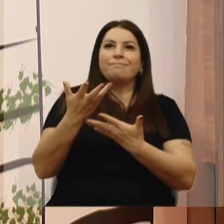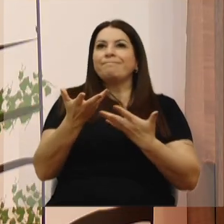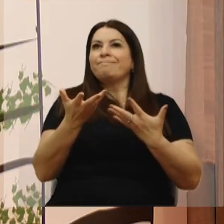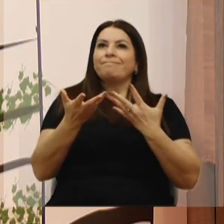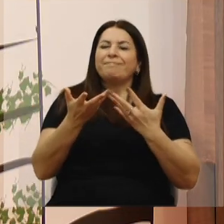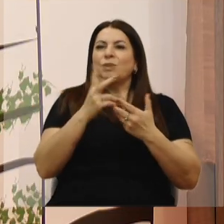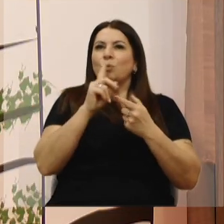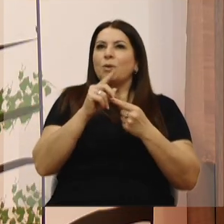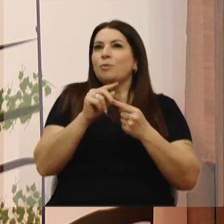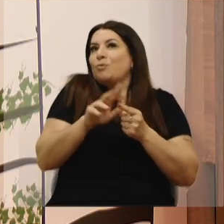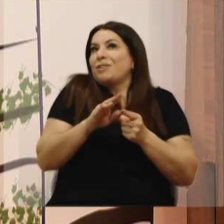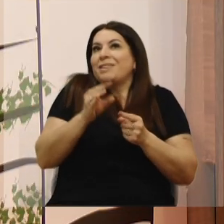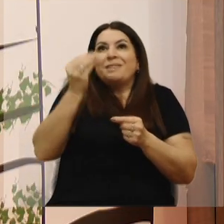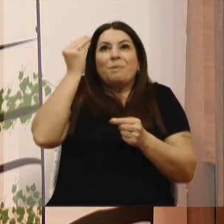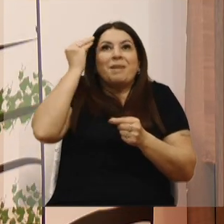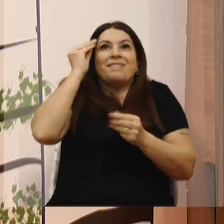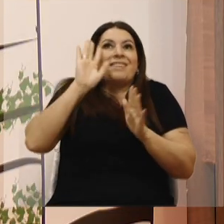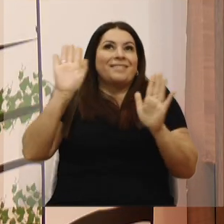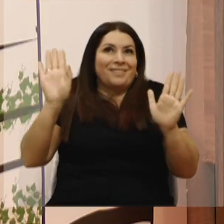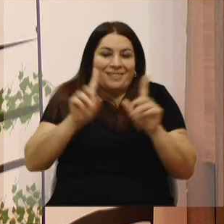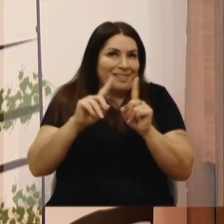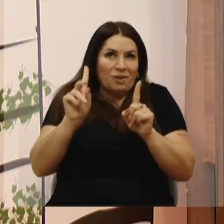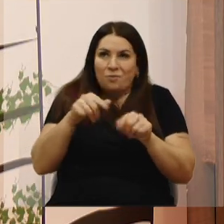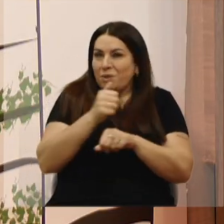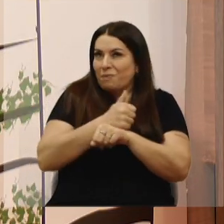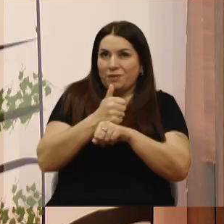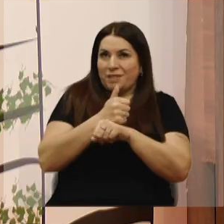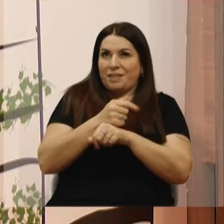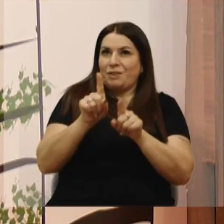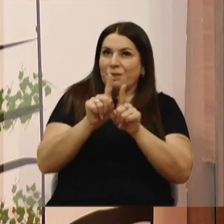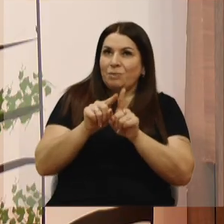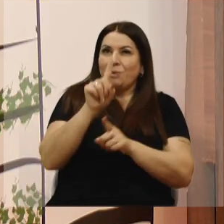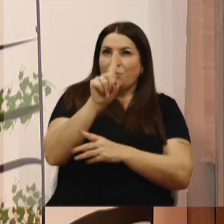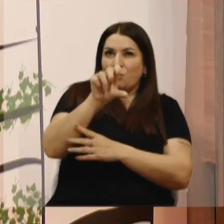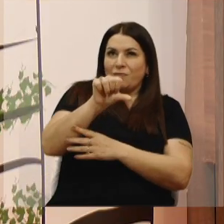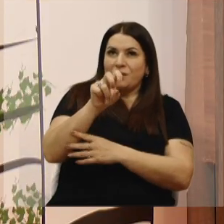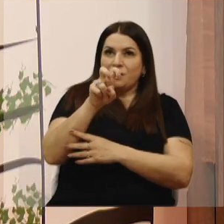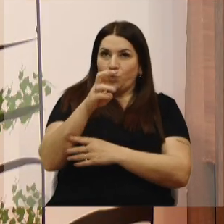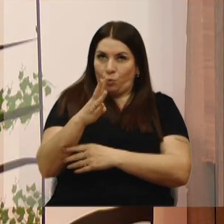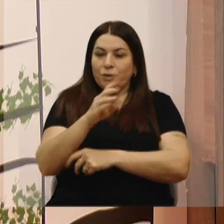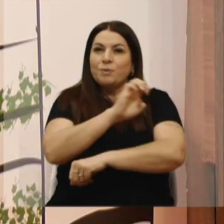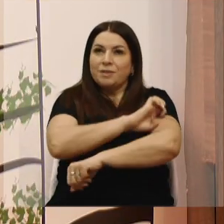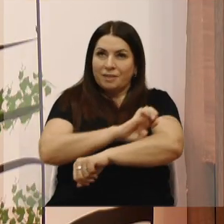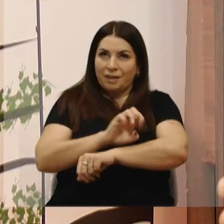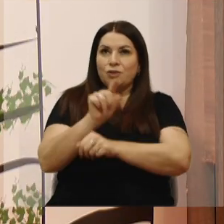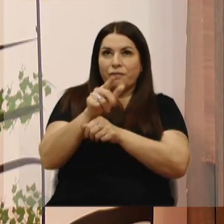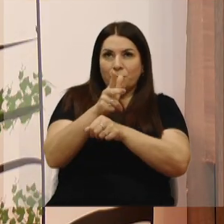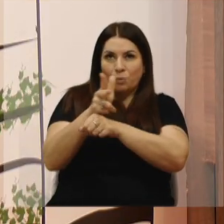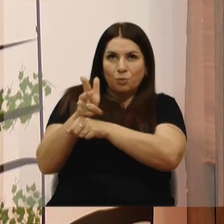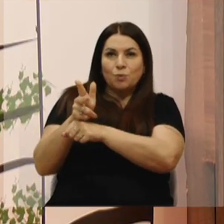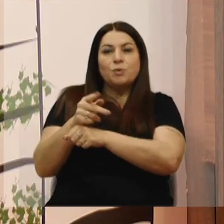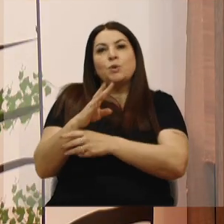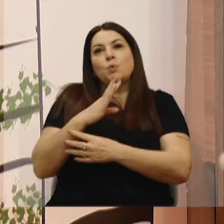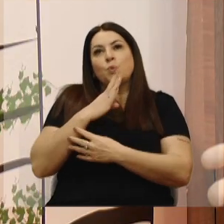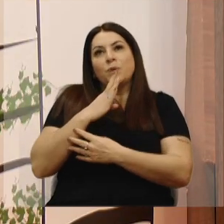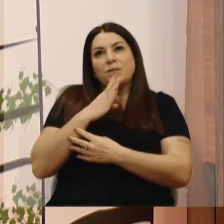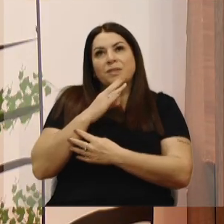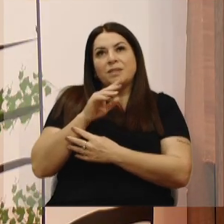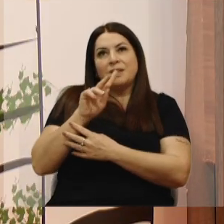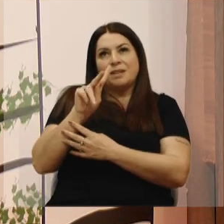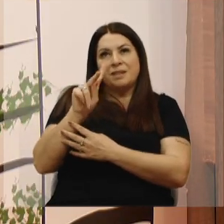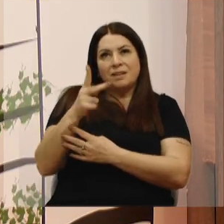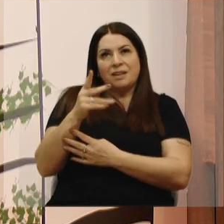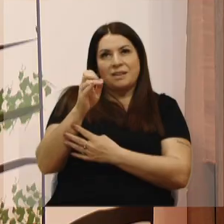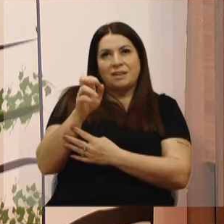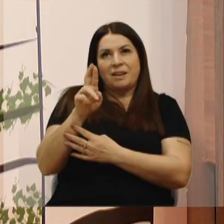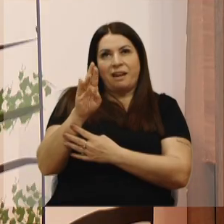de uma forma bastante amadora. Inclusive, ele faz um estágio em 1954 na produtora, né, que é tão conhecida,